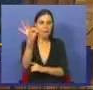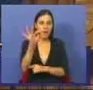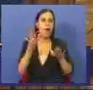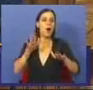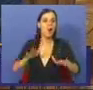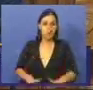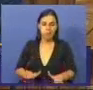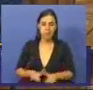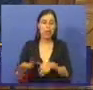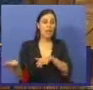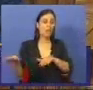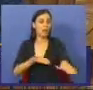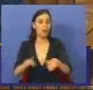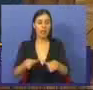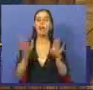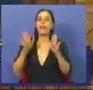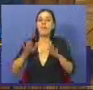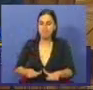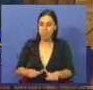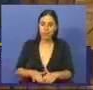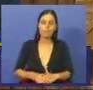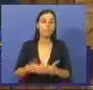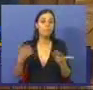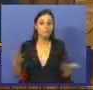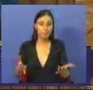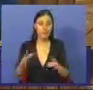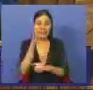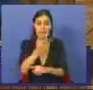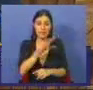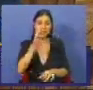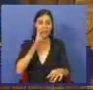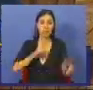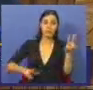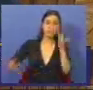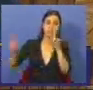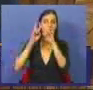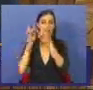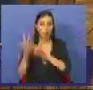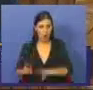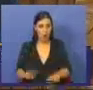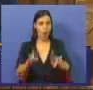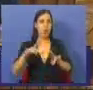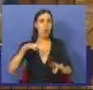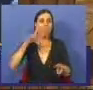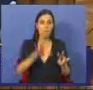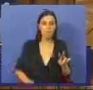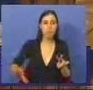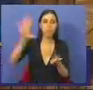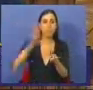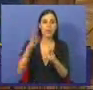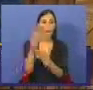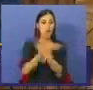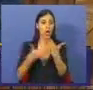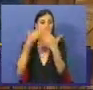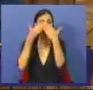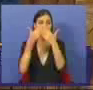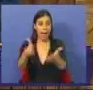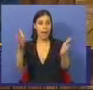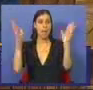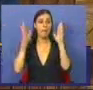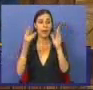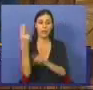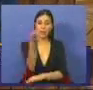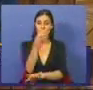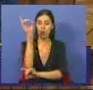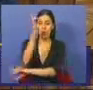em recessão. A Itália está em recessão. E se olhamos para Portugal, uma economia das mais abertas da União Europeia,